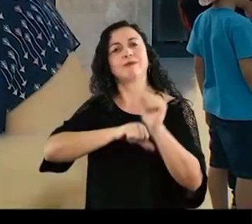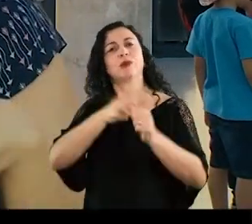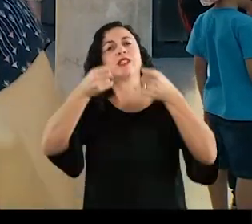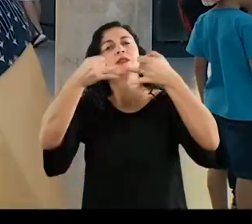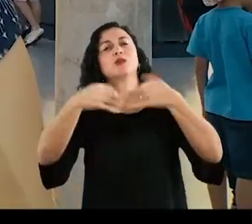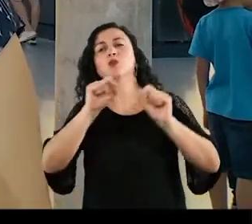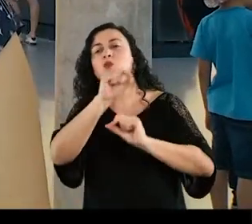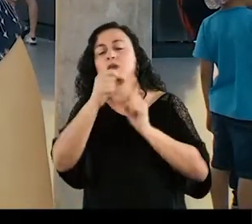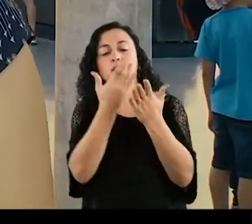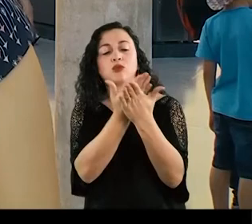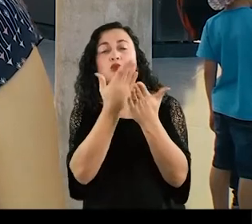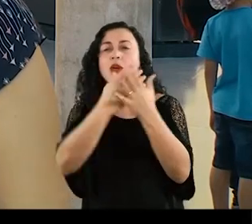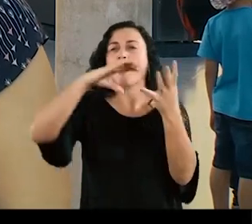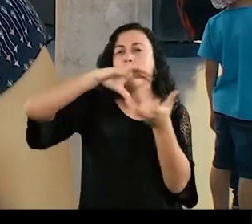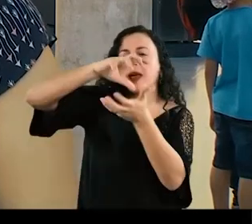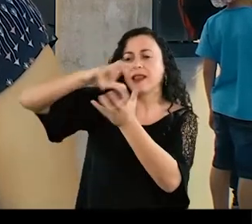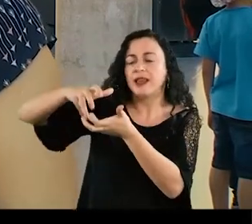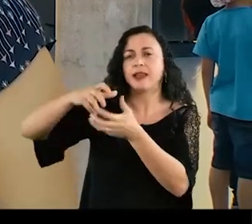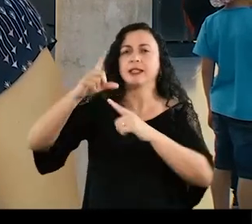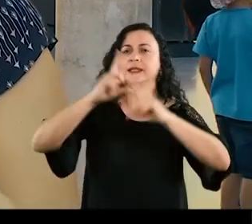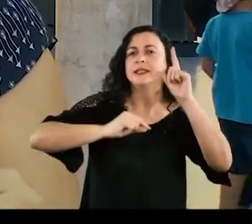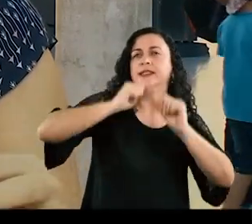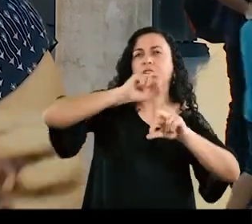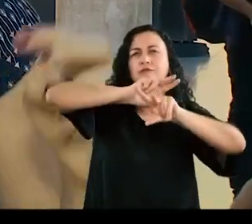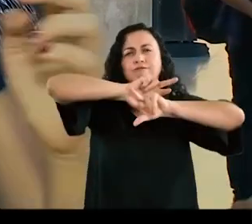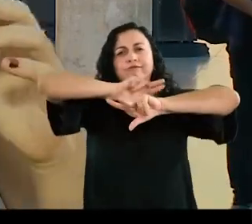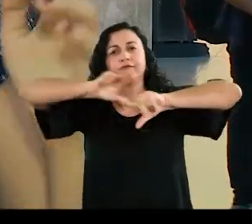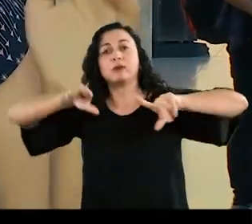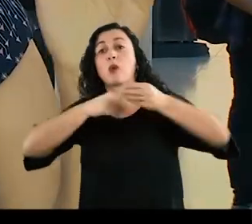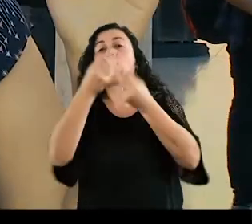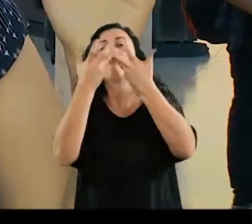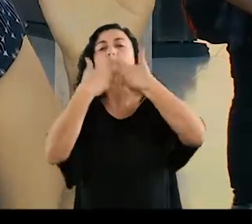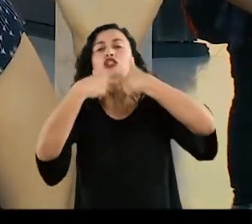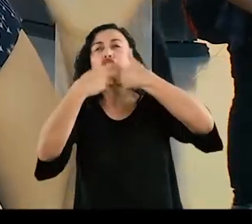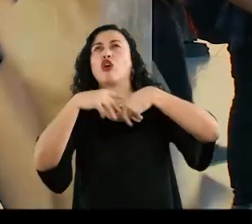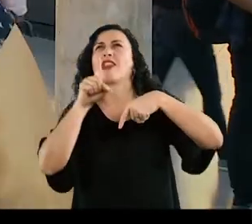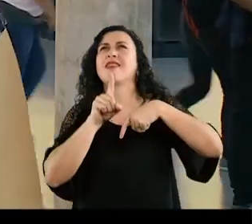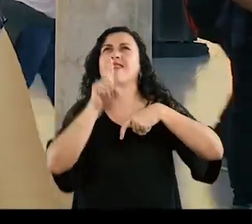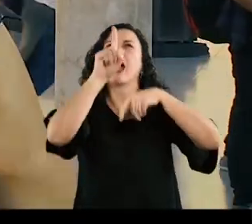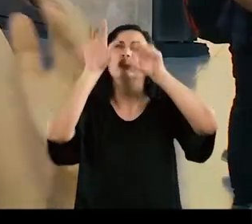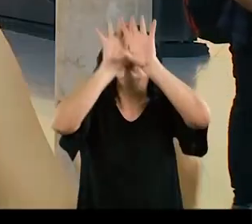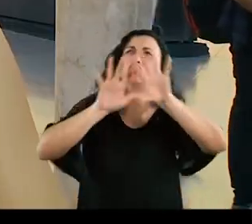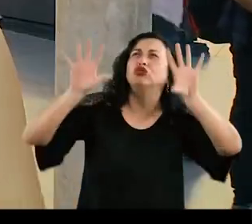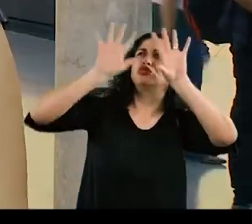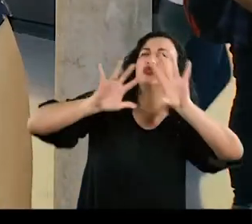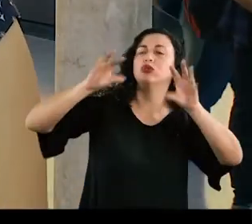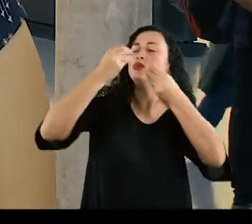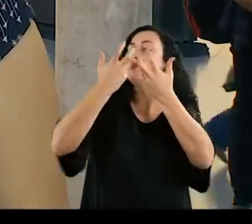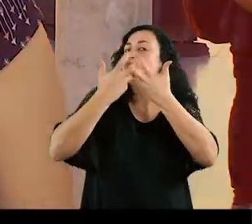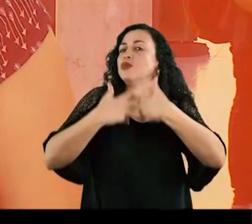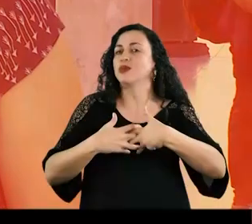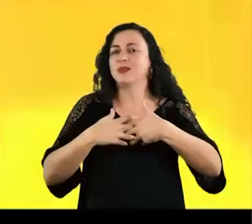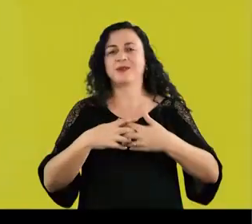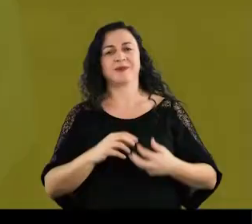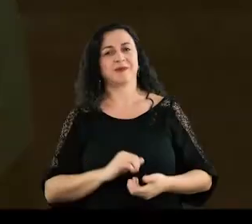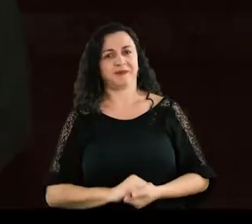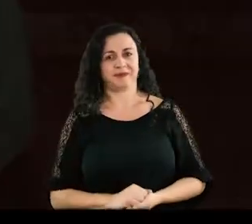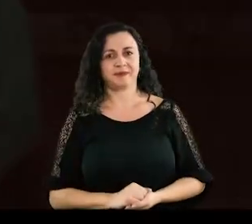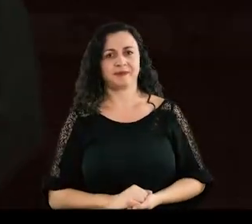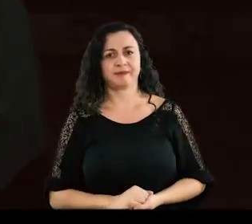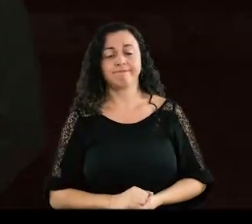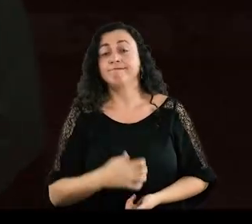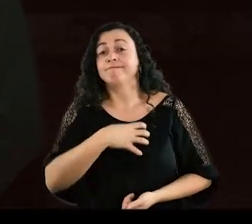estuda os planetas, as estrelas, estuda como as coisas que do universo estão funcionando, assim. É uma